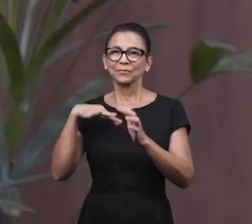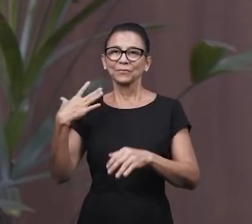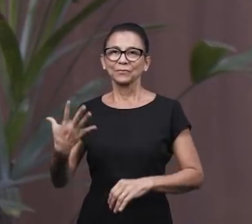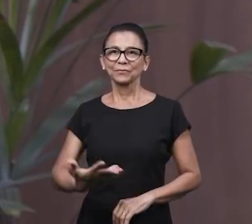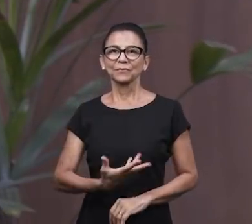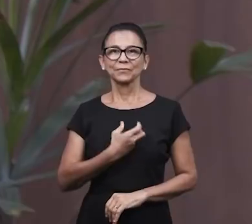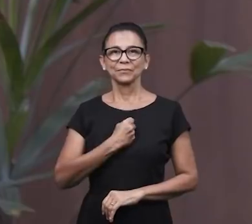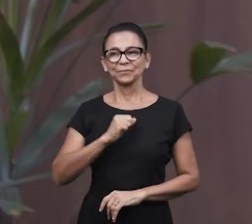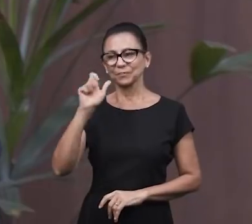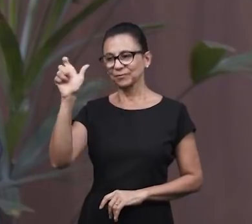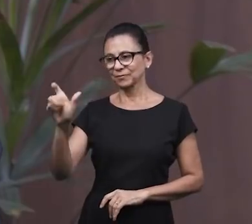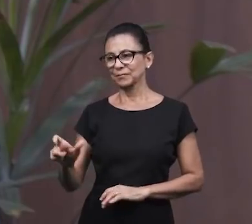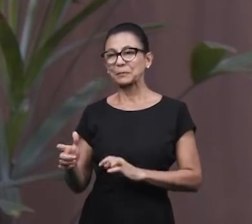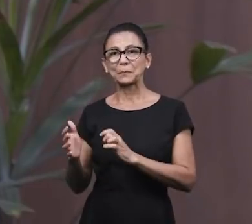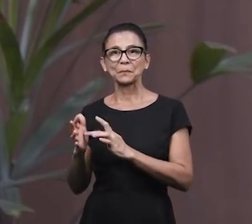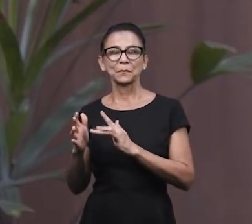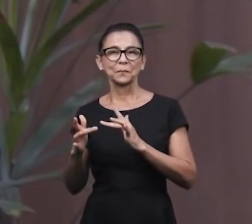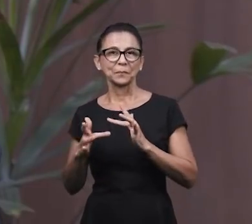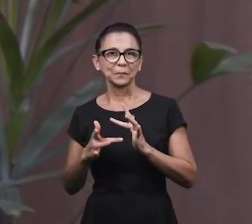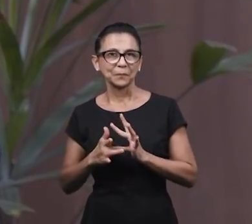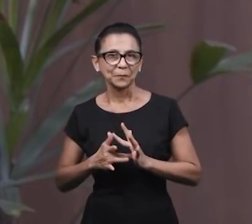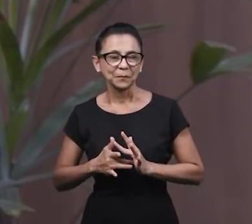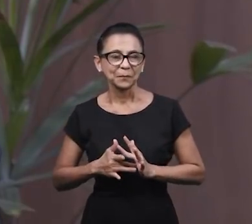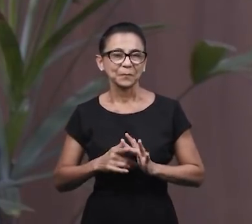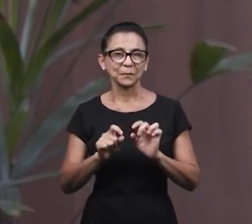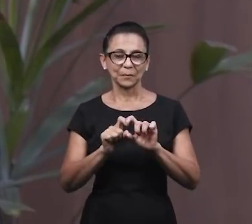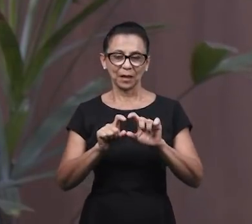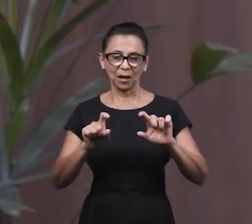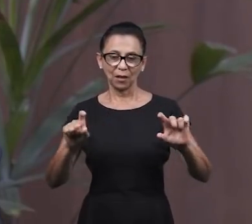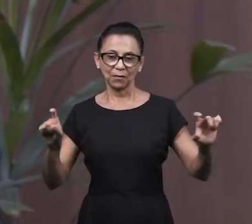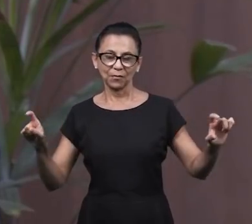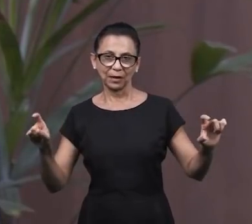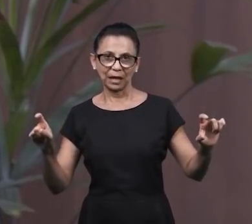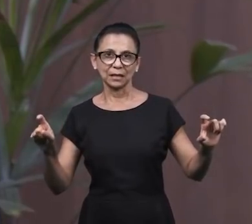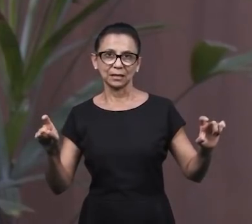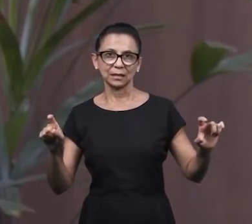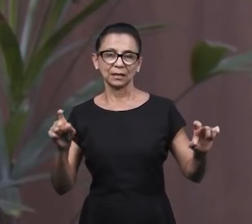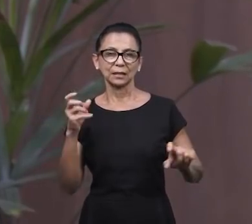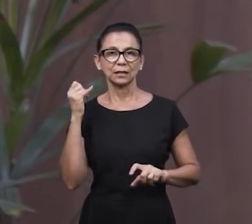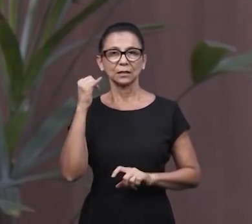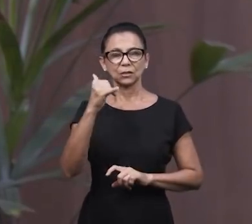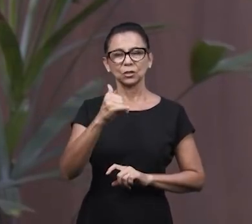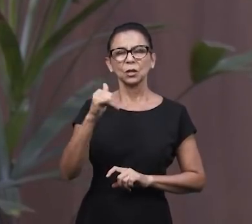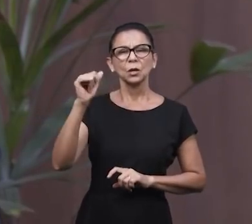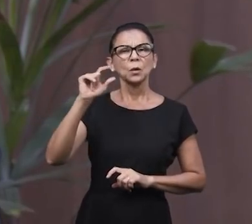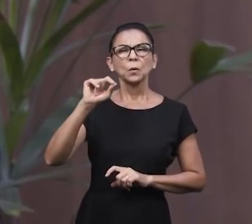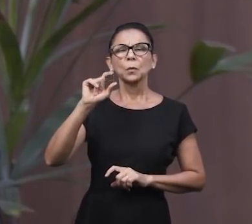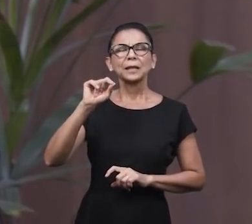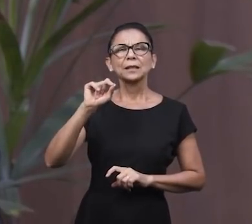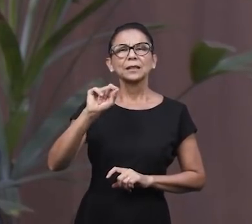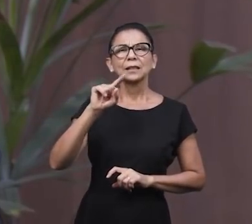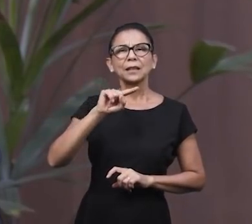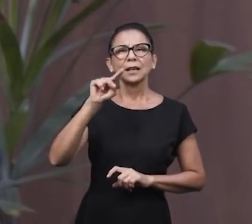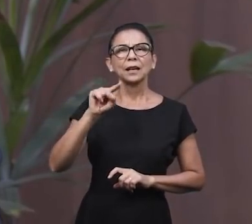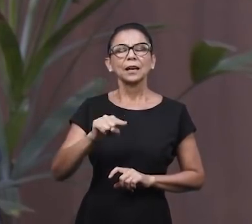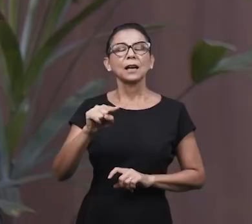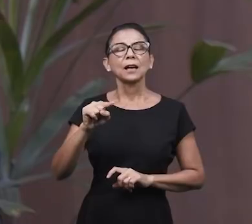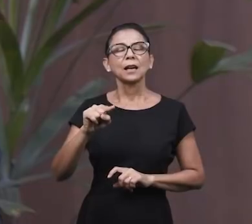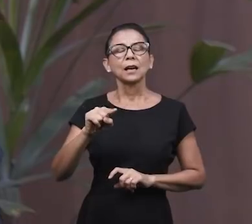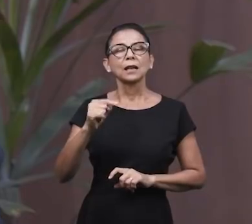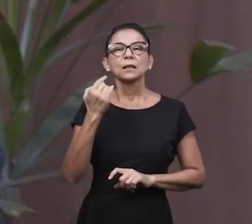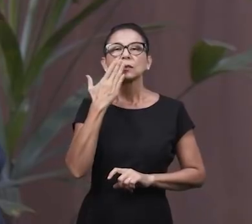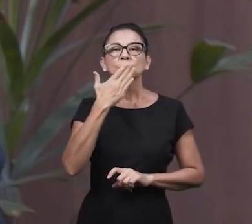Jesus. Por quê? Quando a expressão diz assim, que coisa há mais doce do que o mel e que coisa há mais forte do que o